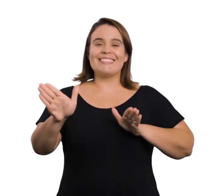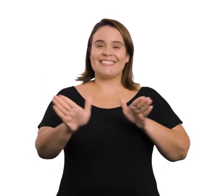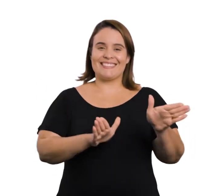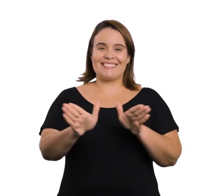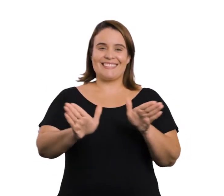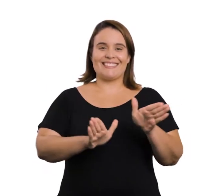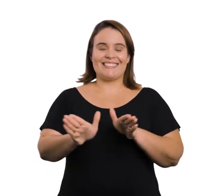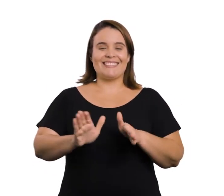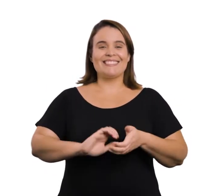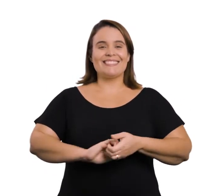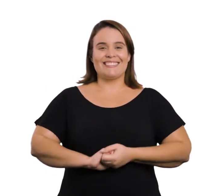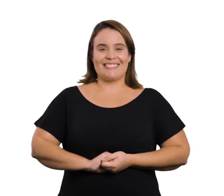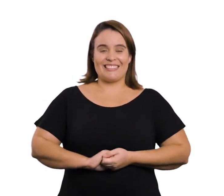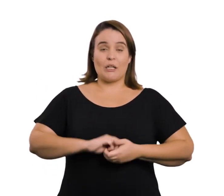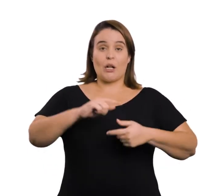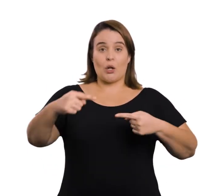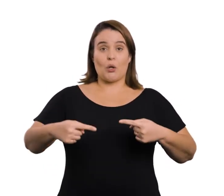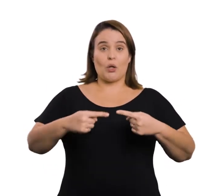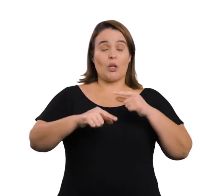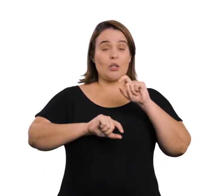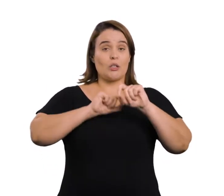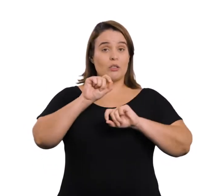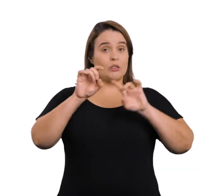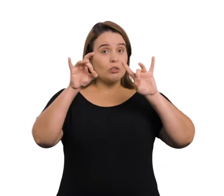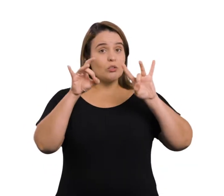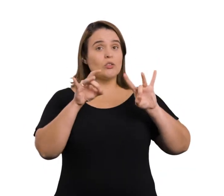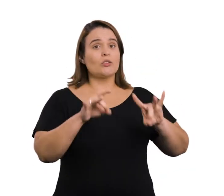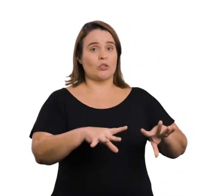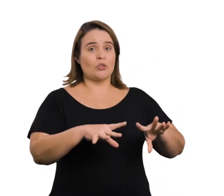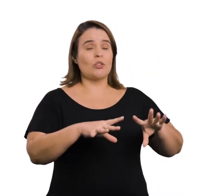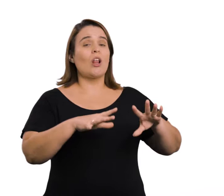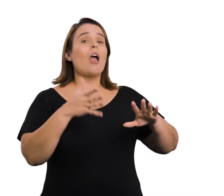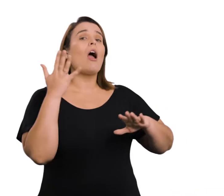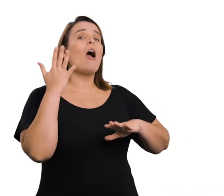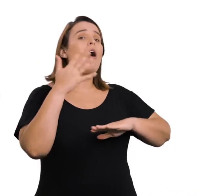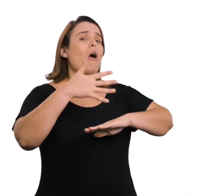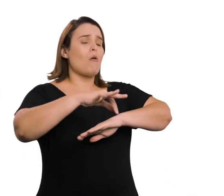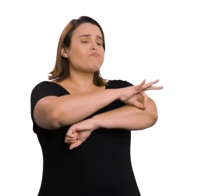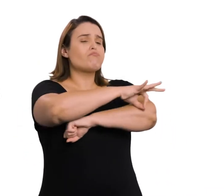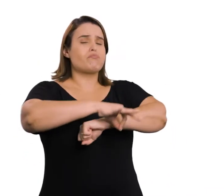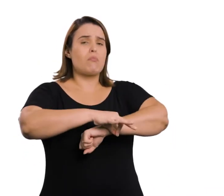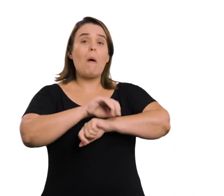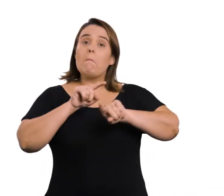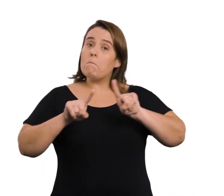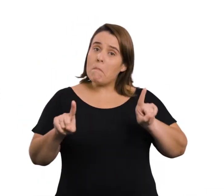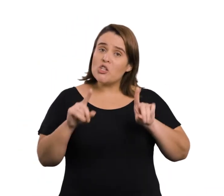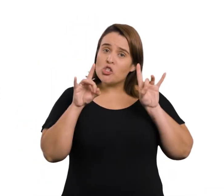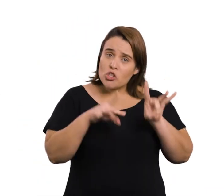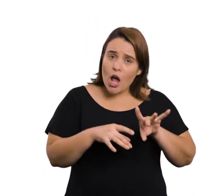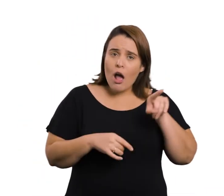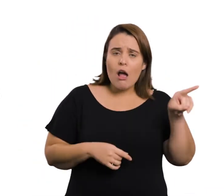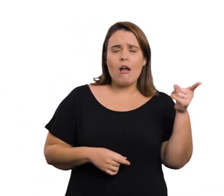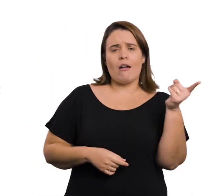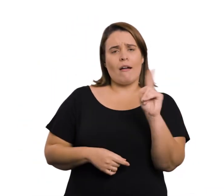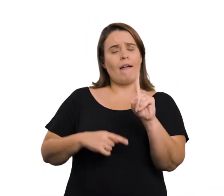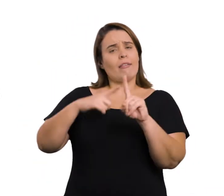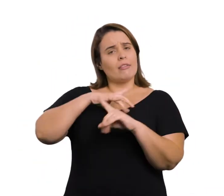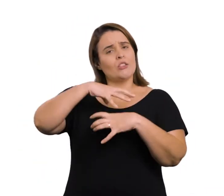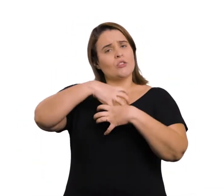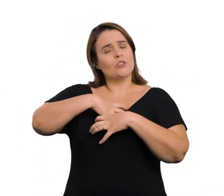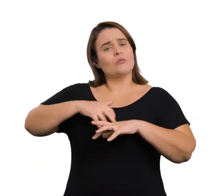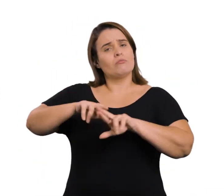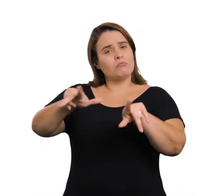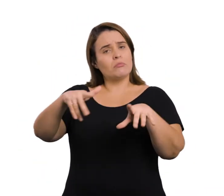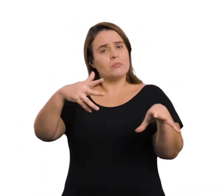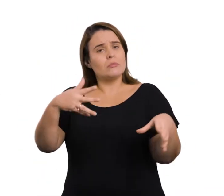Acessibilidade. Costuma ser associada apenas a questões arquitetônicas, mas expressa um conjunto de dimensões